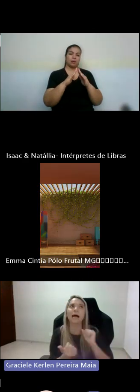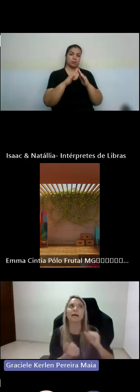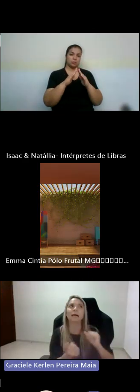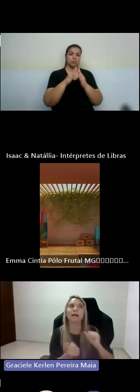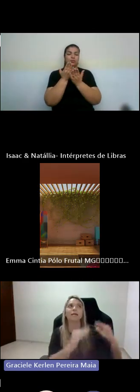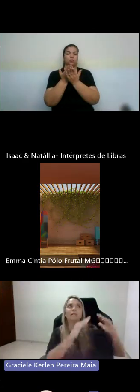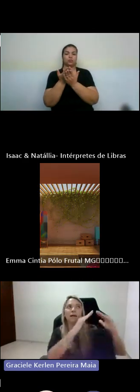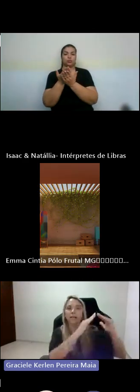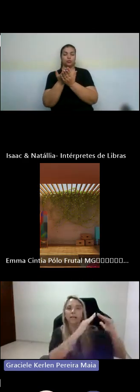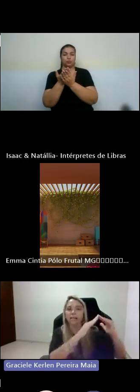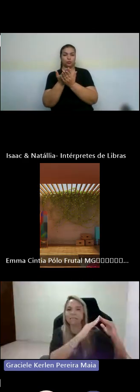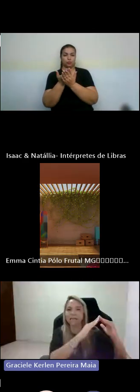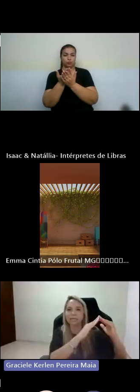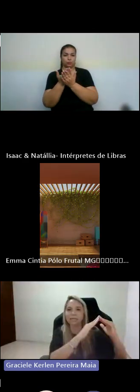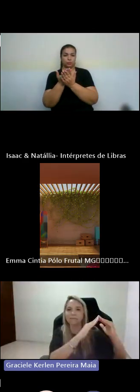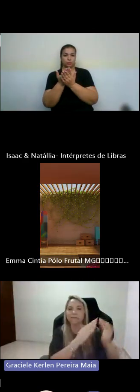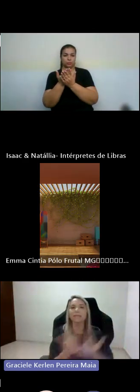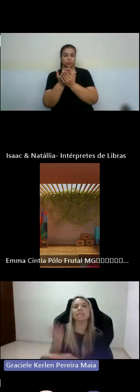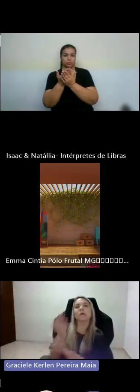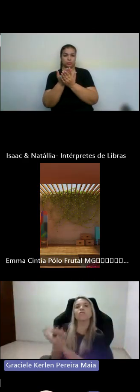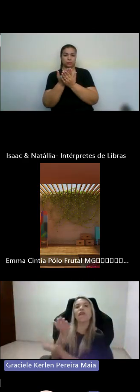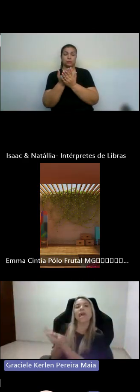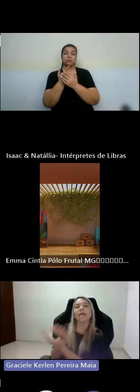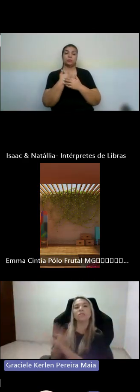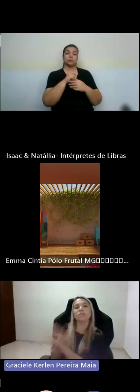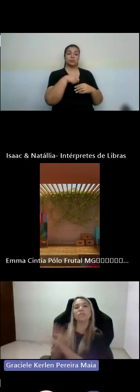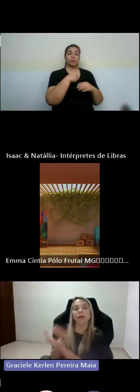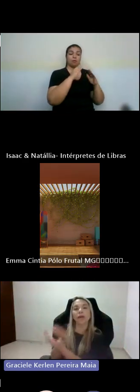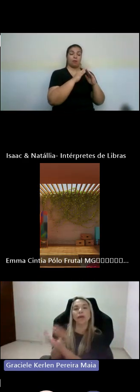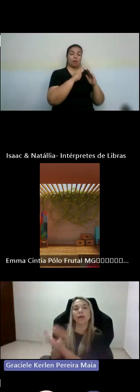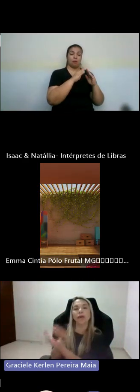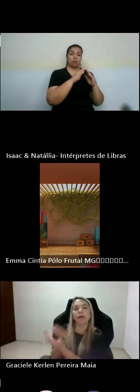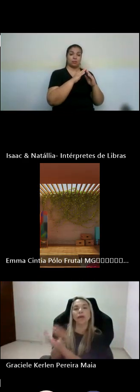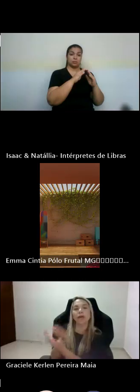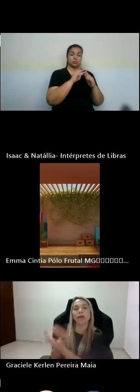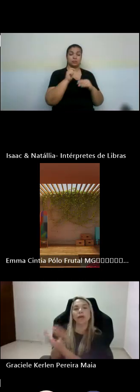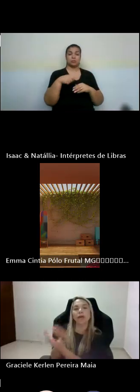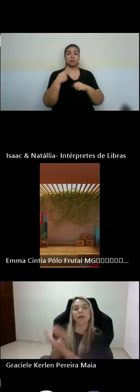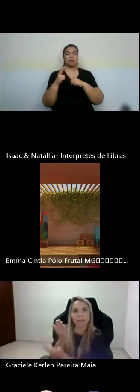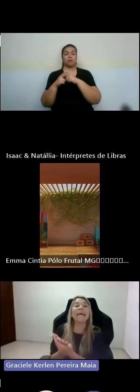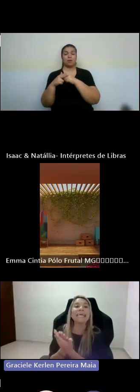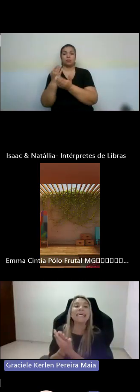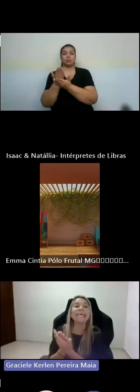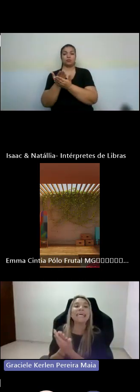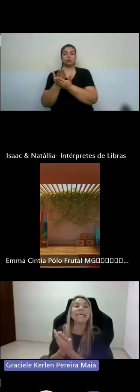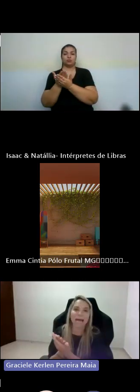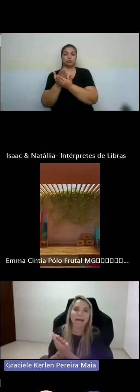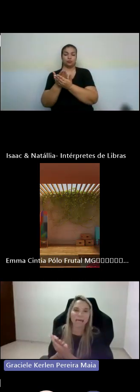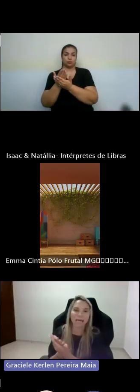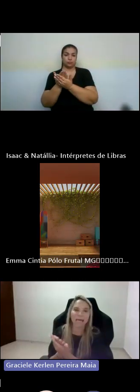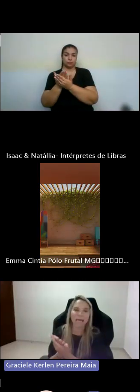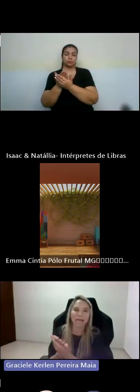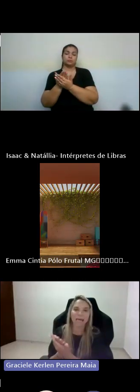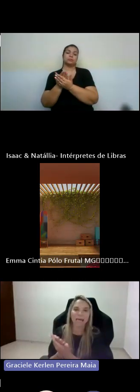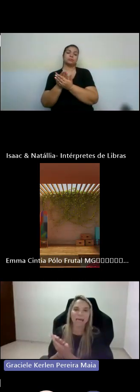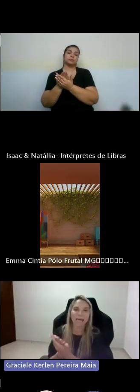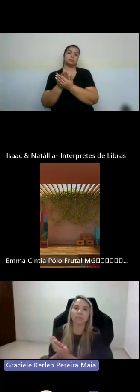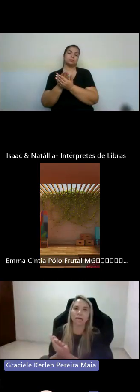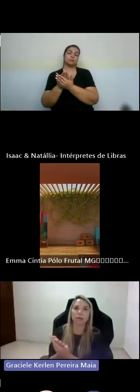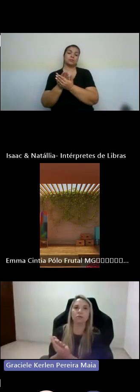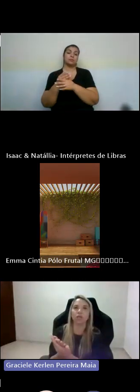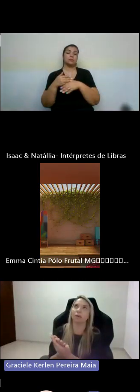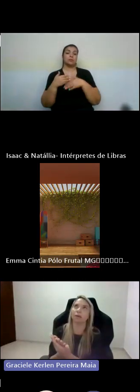estuda. Então vamos lá. Sinal de casa está aqui. Sinal de estudar está aqui. Para